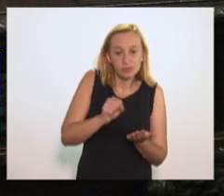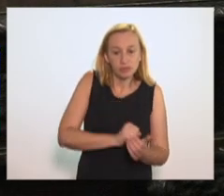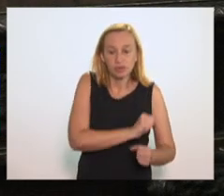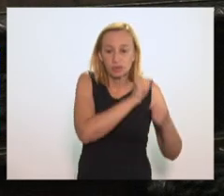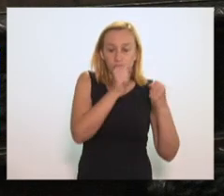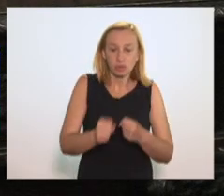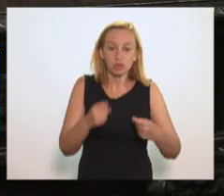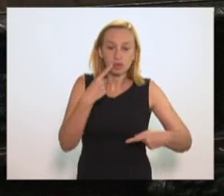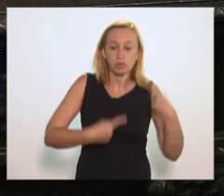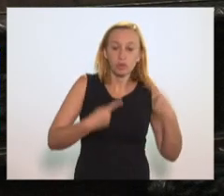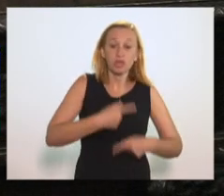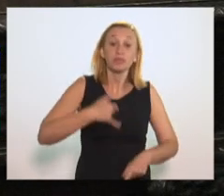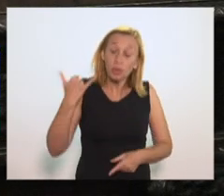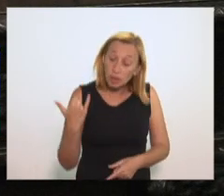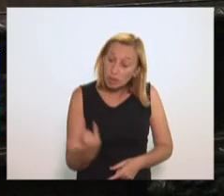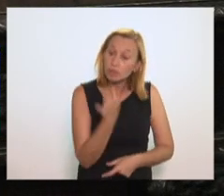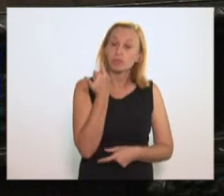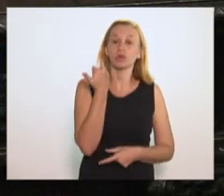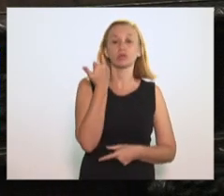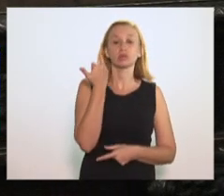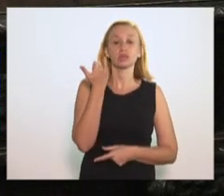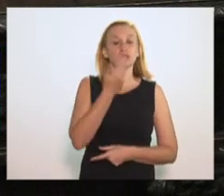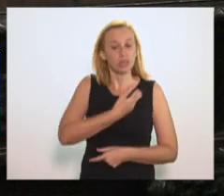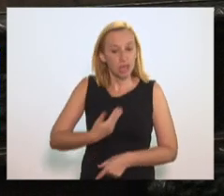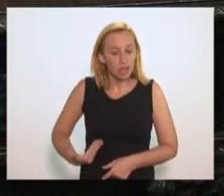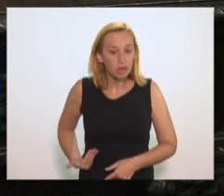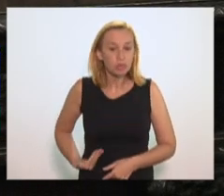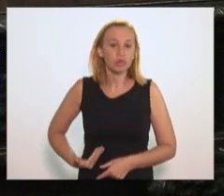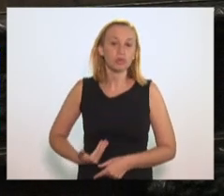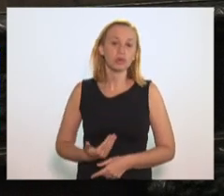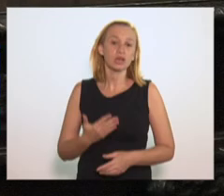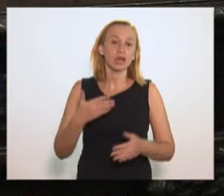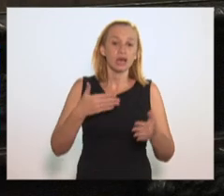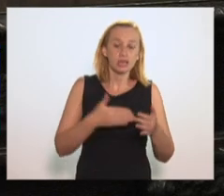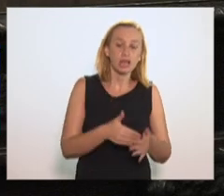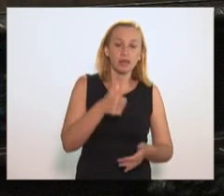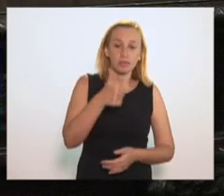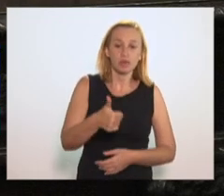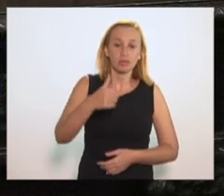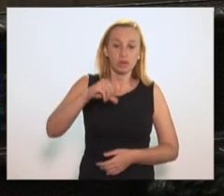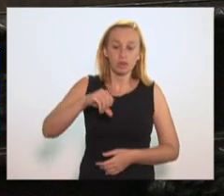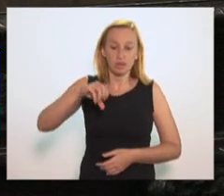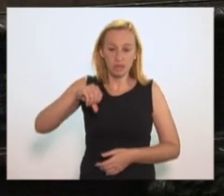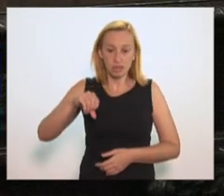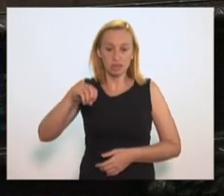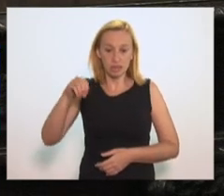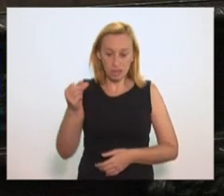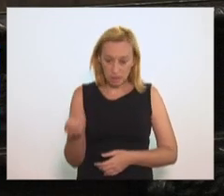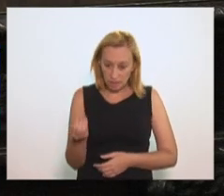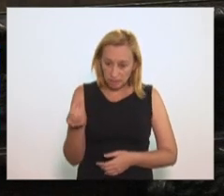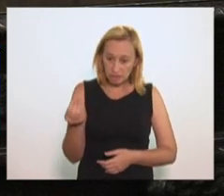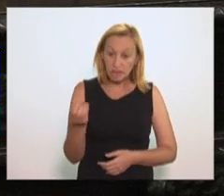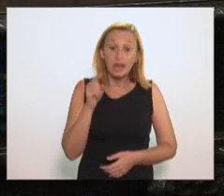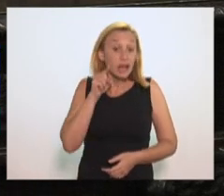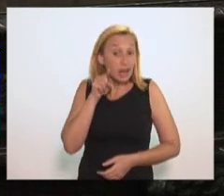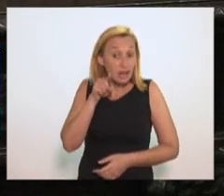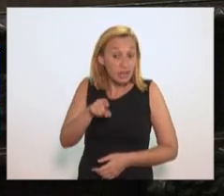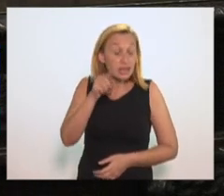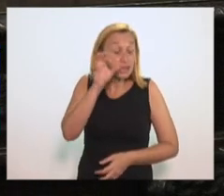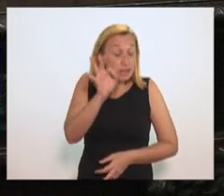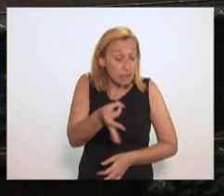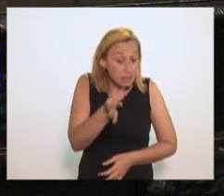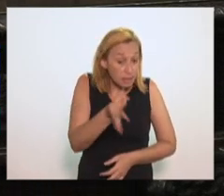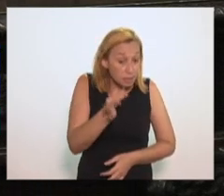político importantíssimo da república até 1960 era por ali exatamente